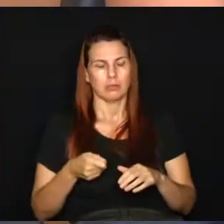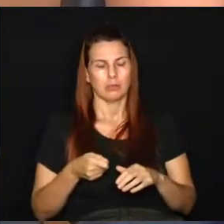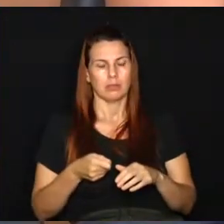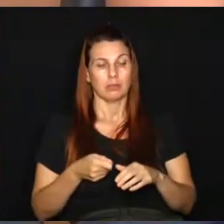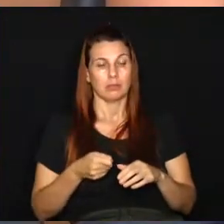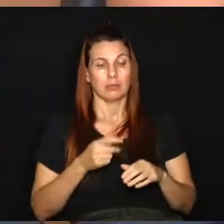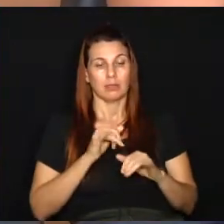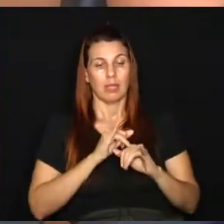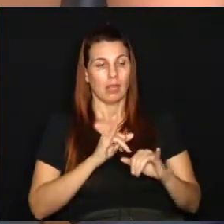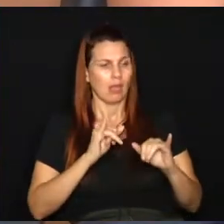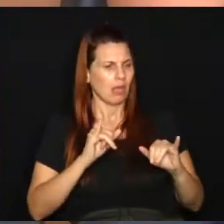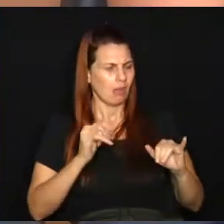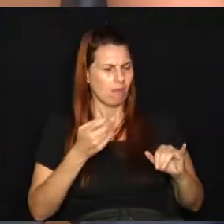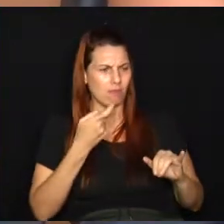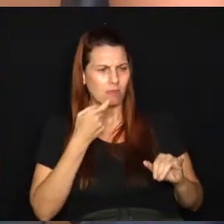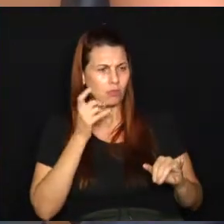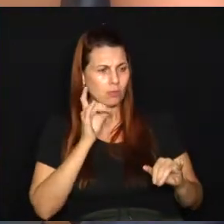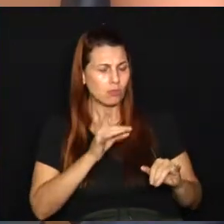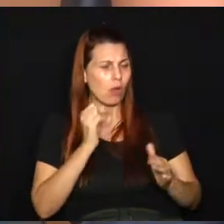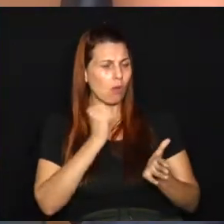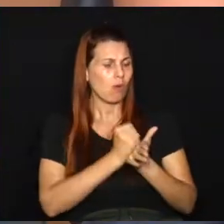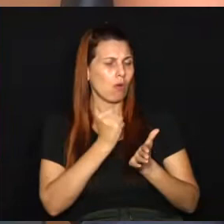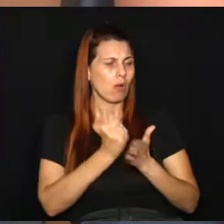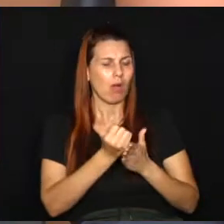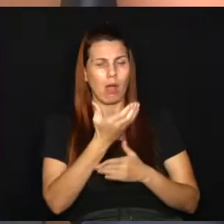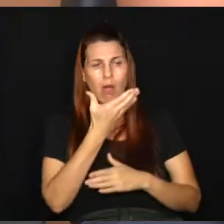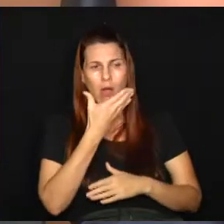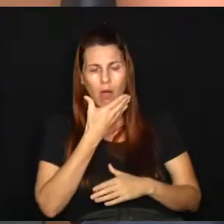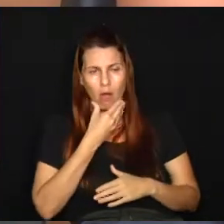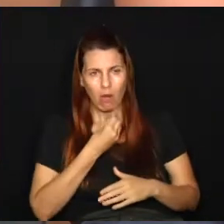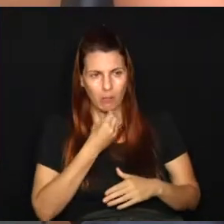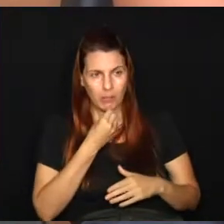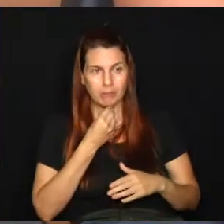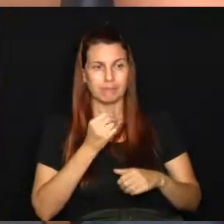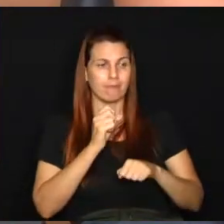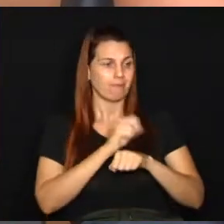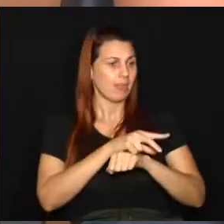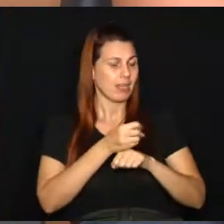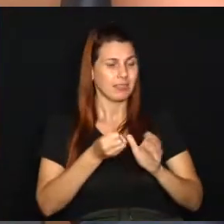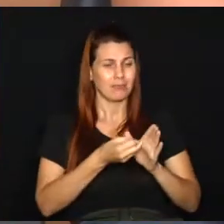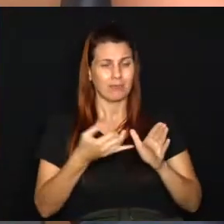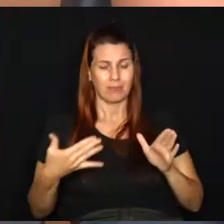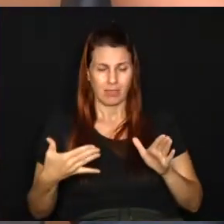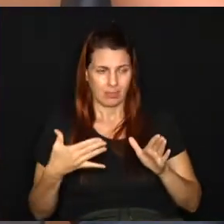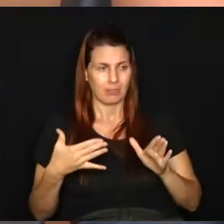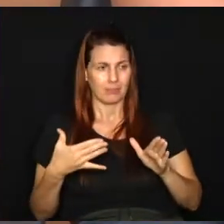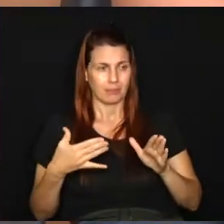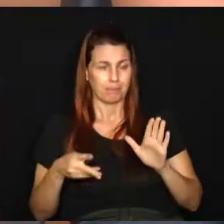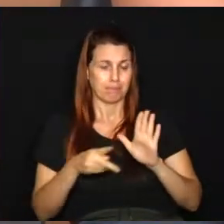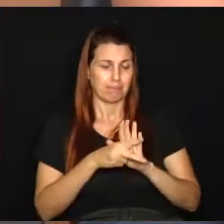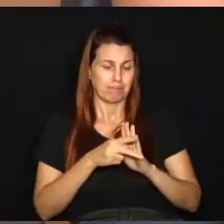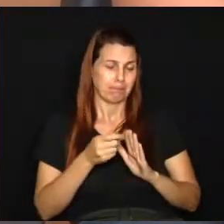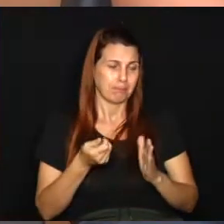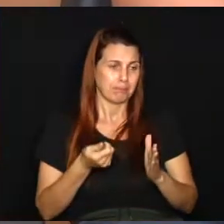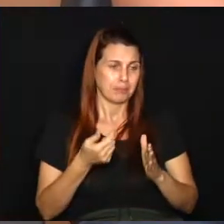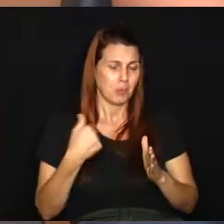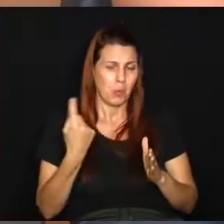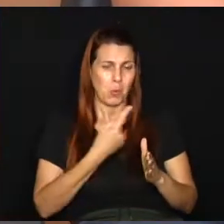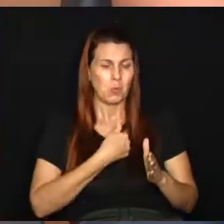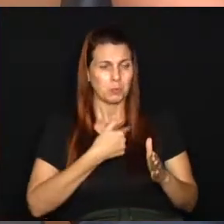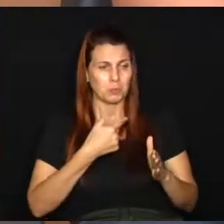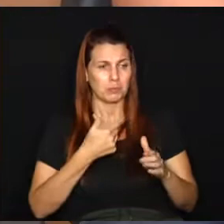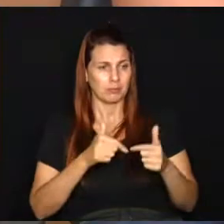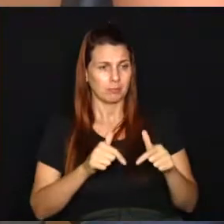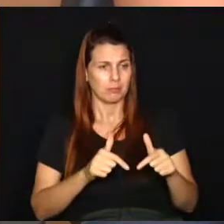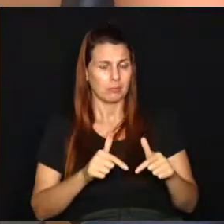que estavam contratando homens em várias vagas dentro da nossa área. E porque para eles era muito melhor,